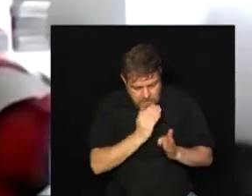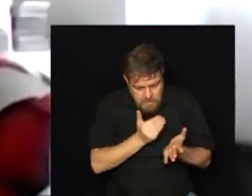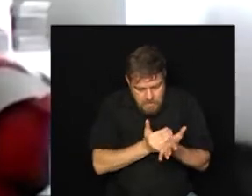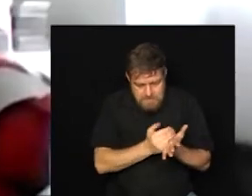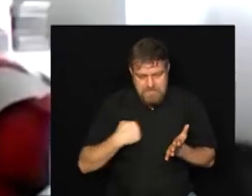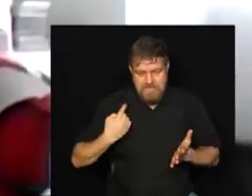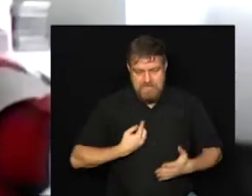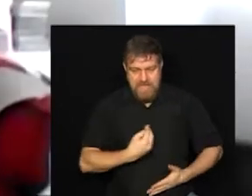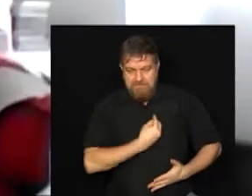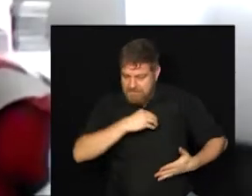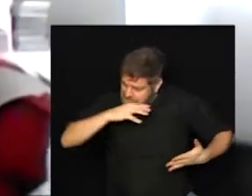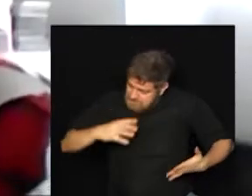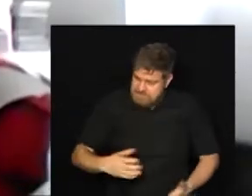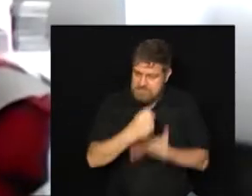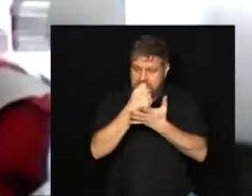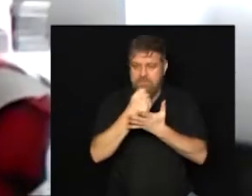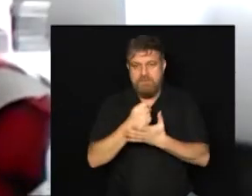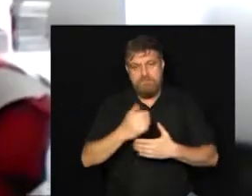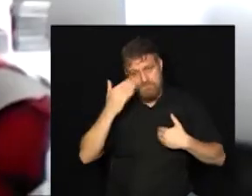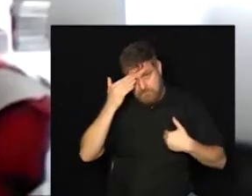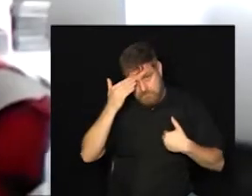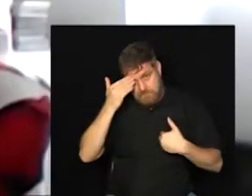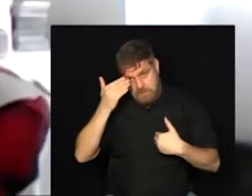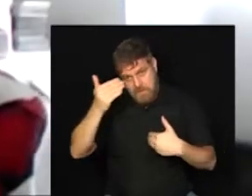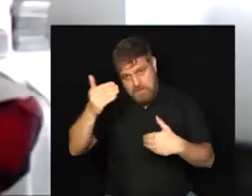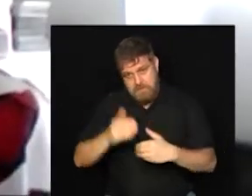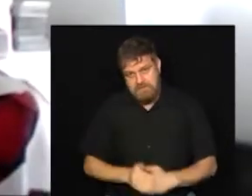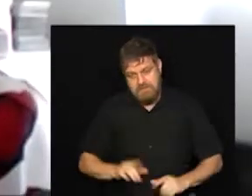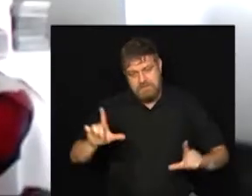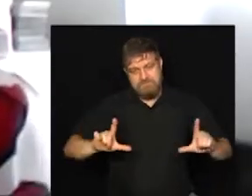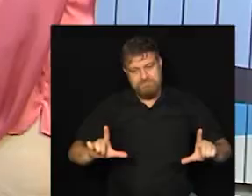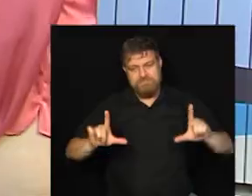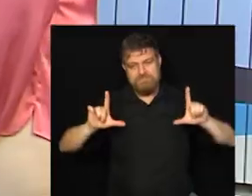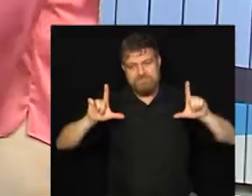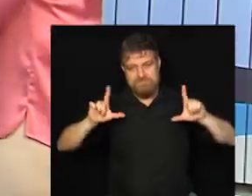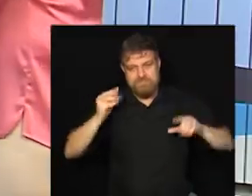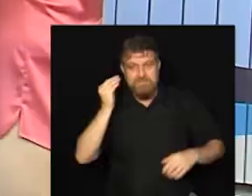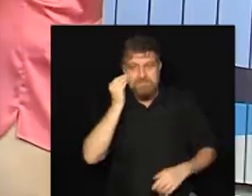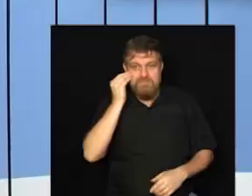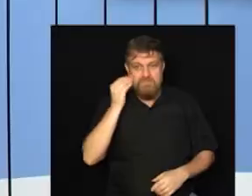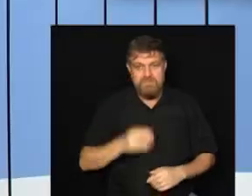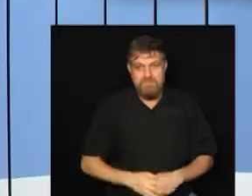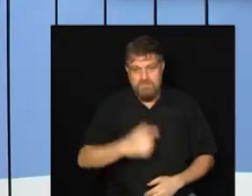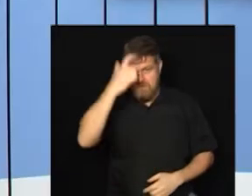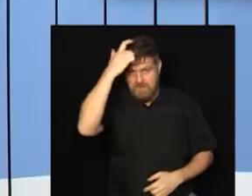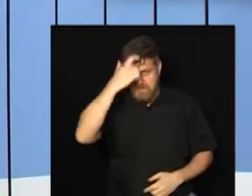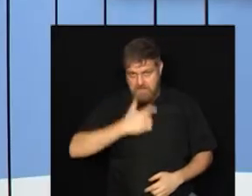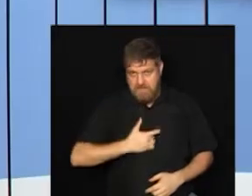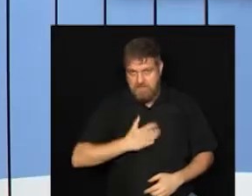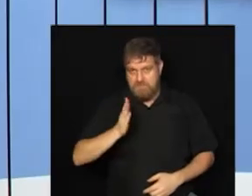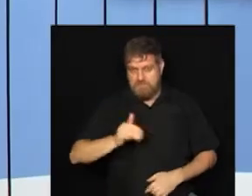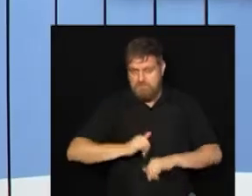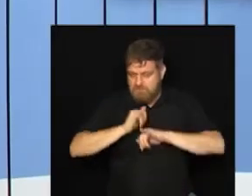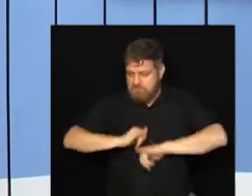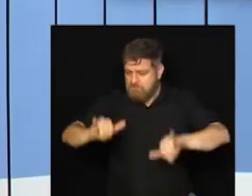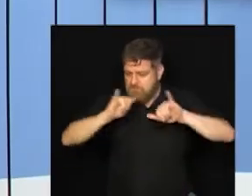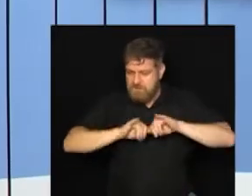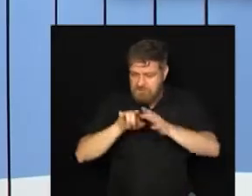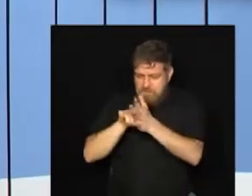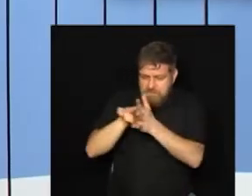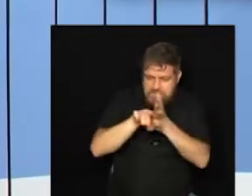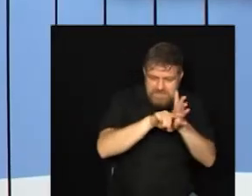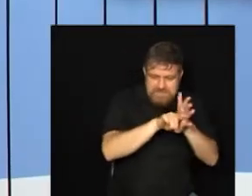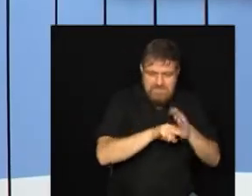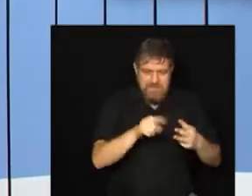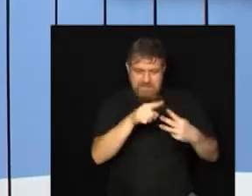gente possa salvar mais vidas. Agradeço muito a vocês a oportunidade. E ó, eu já estou nessa corrente, hein? Já vou começar a investigar